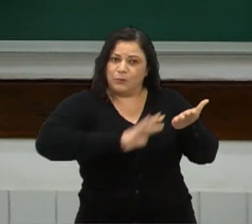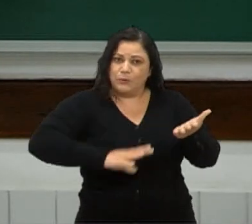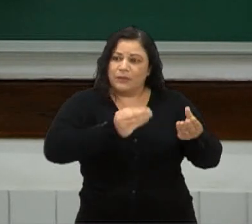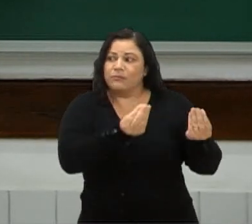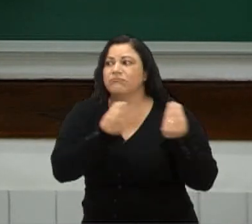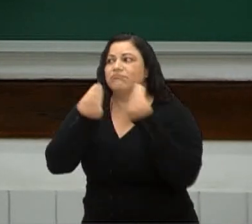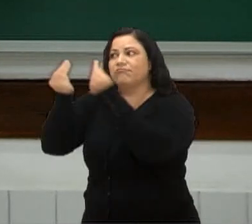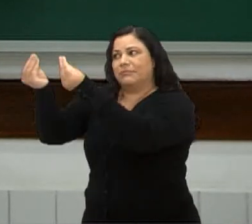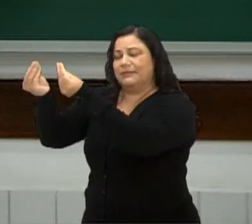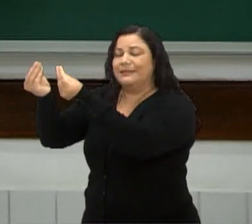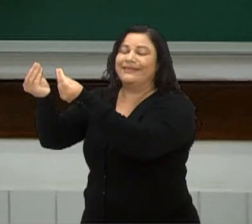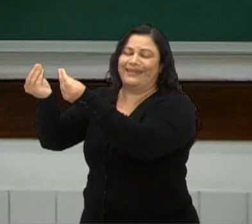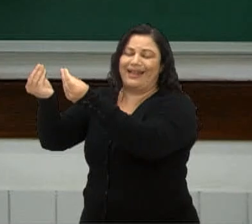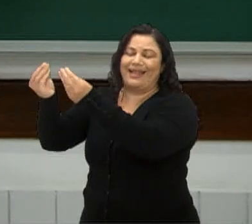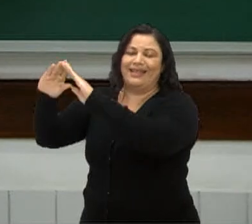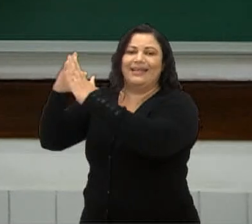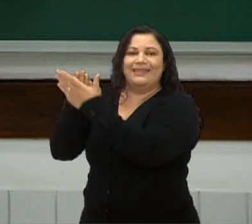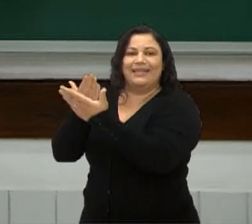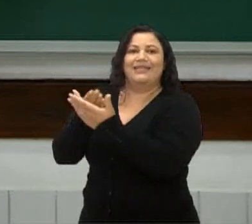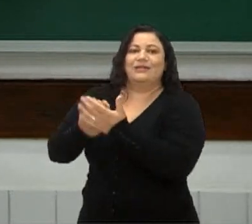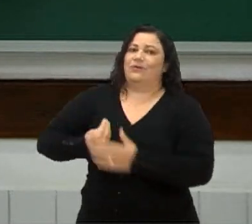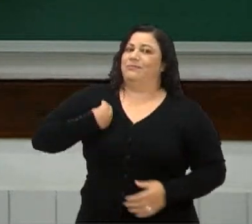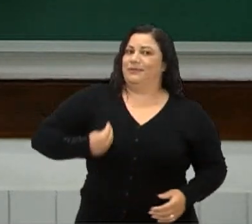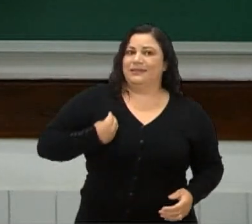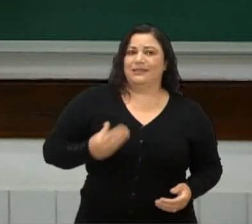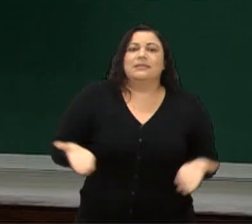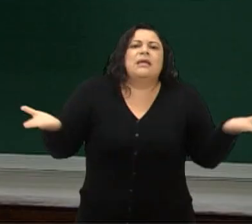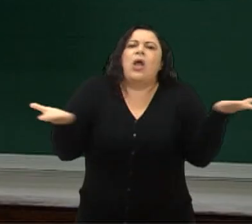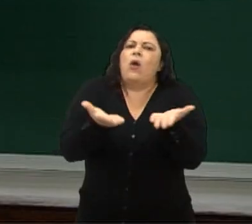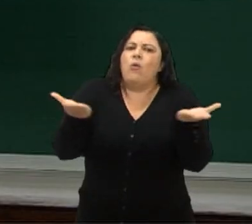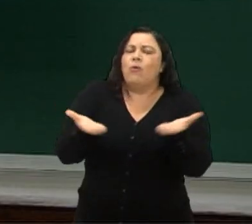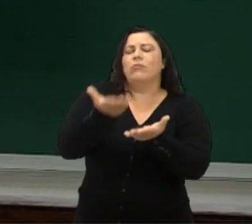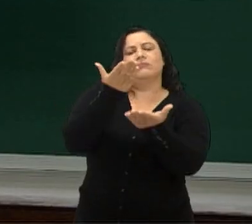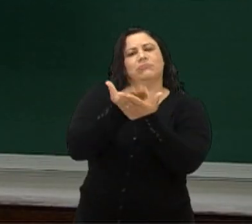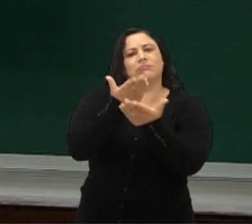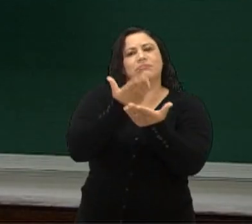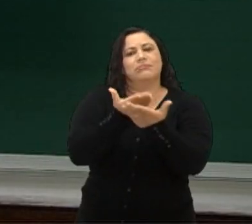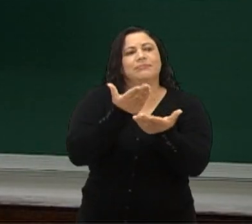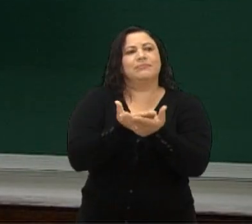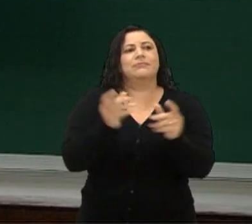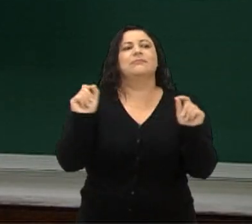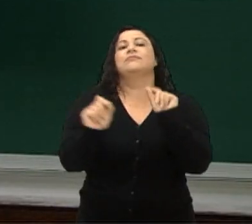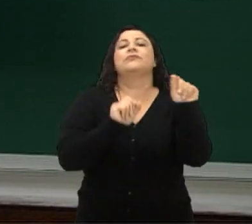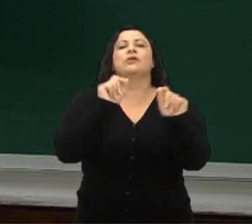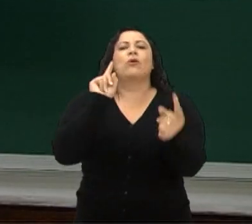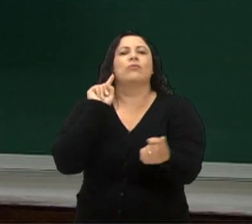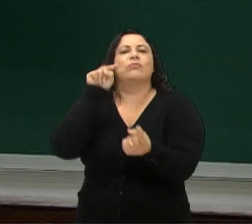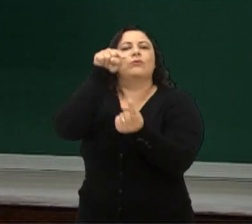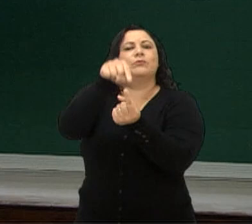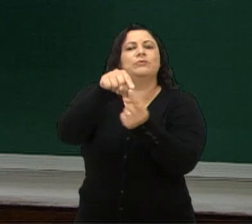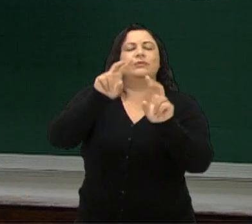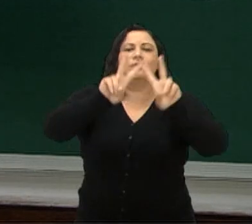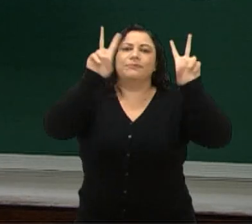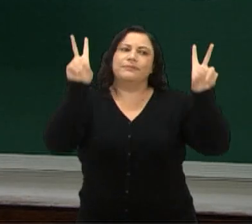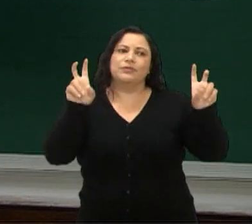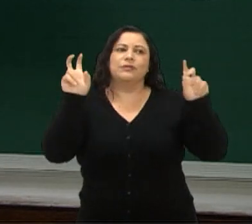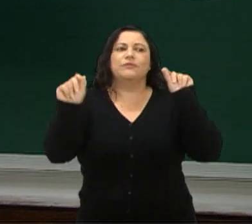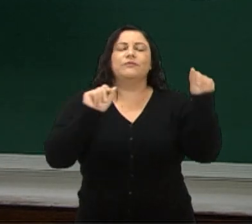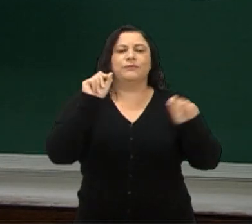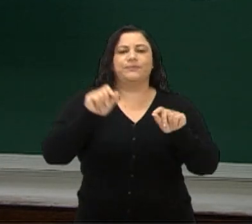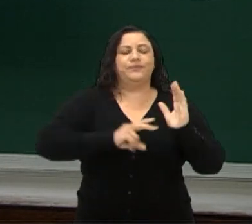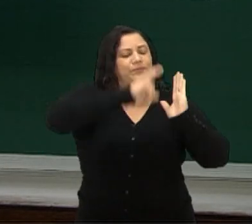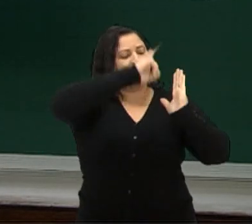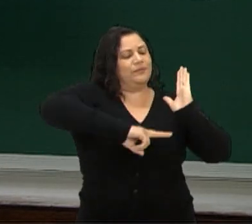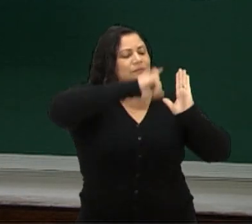também, certo? O que nós veremos hoje, meus amigos, na nossa aula? Quais são os objetivos dela? Vamos ler e interpretar